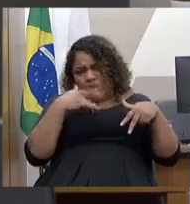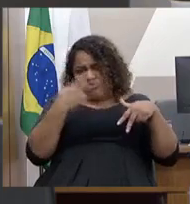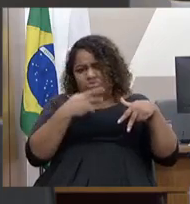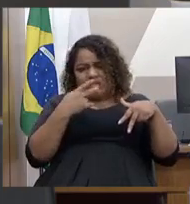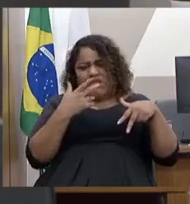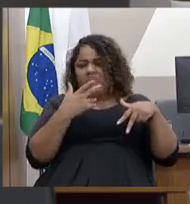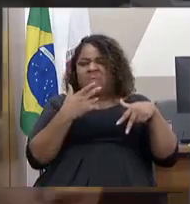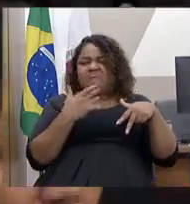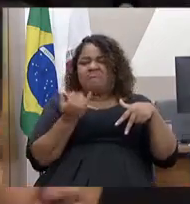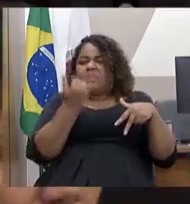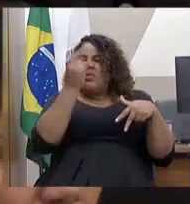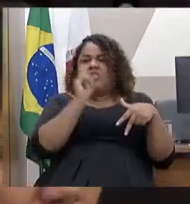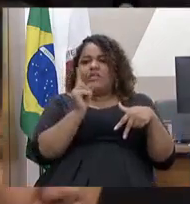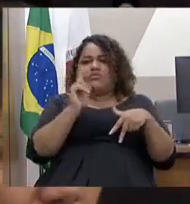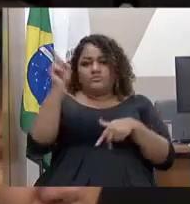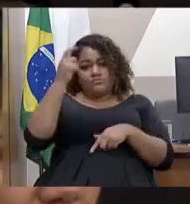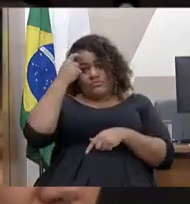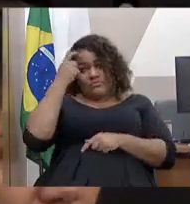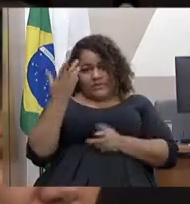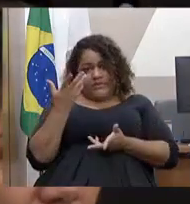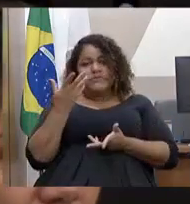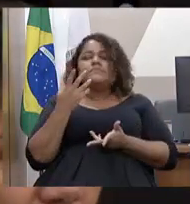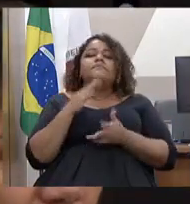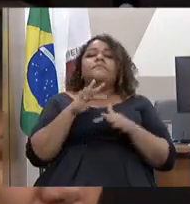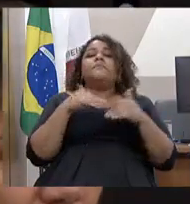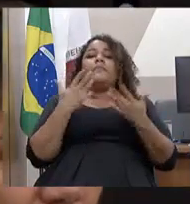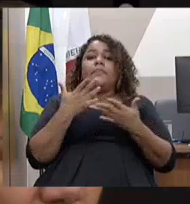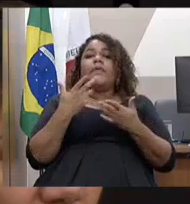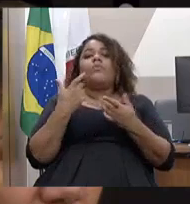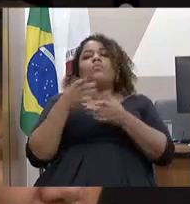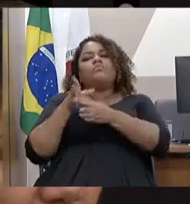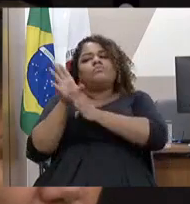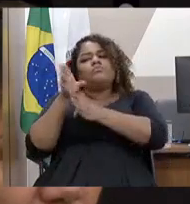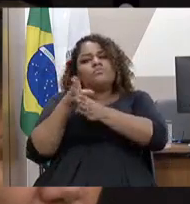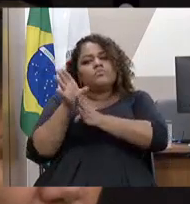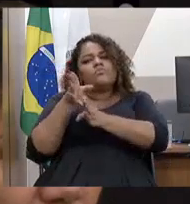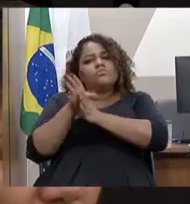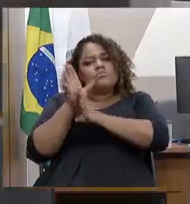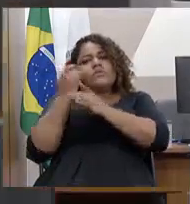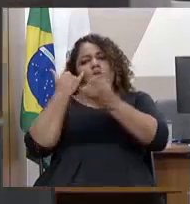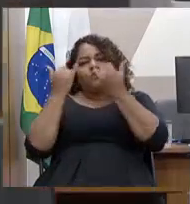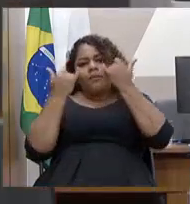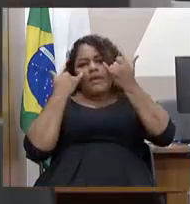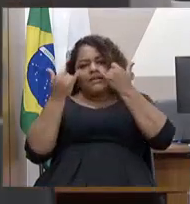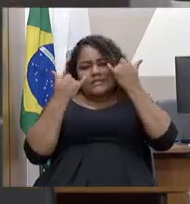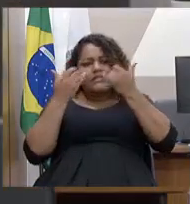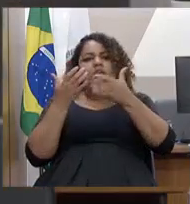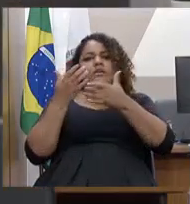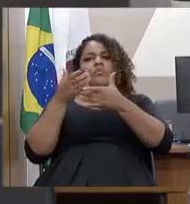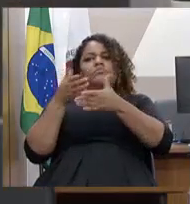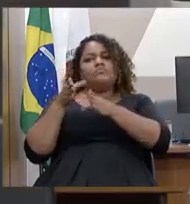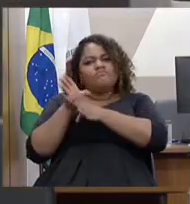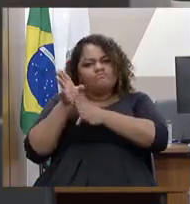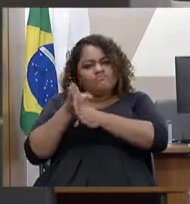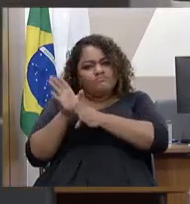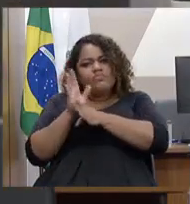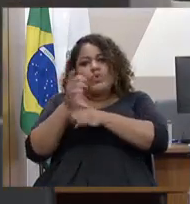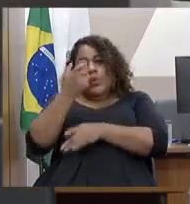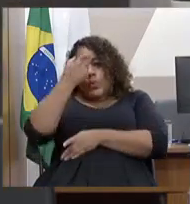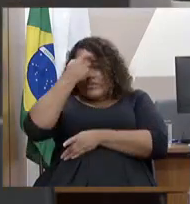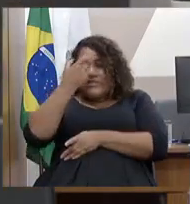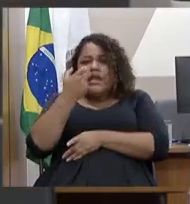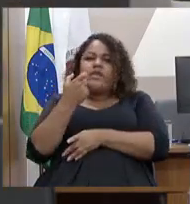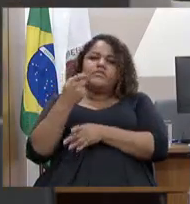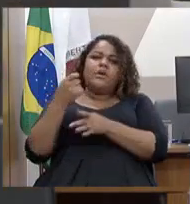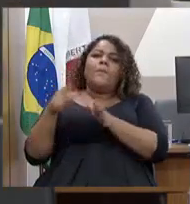reverter um pouco esse quadro eu acho que é informação a conscientização é o primeiro passo e a gente precisa trazer esses atores mais para